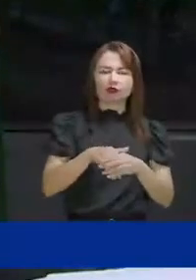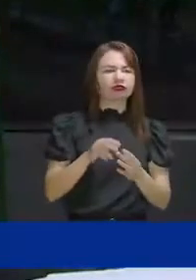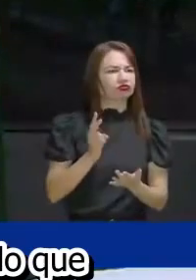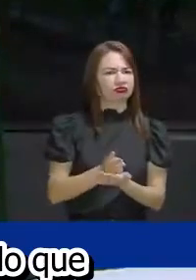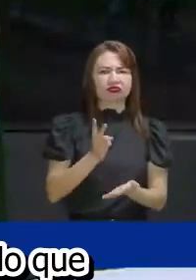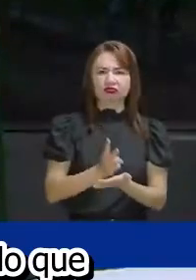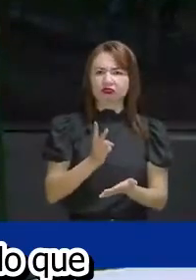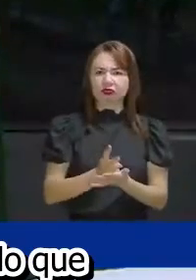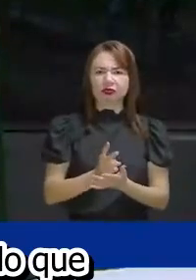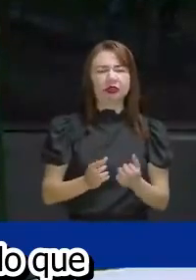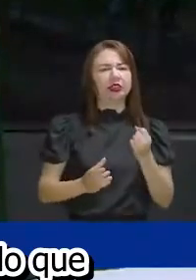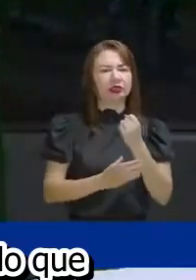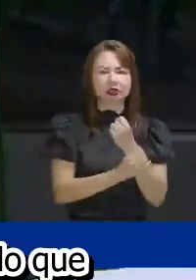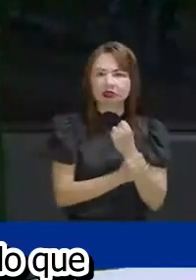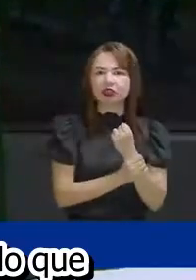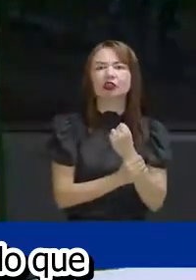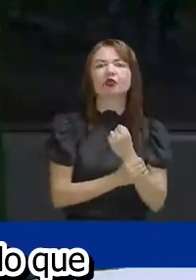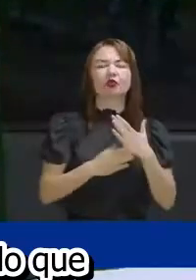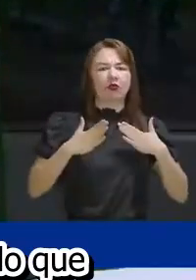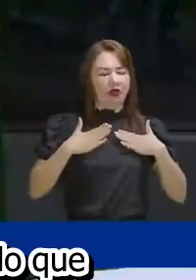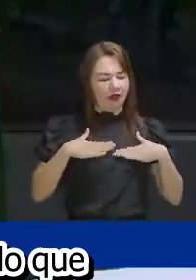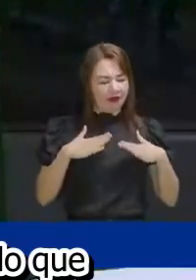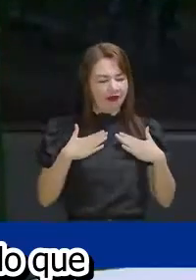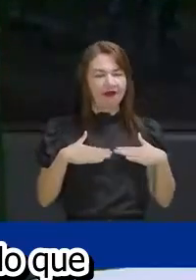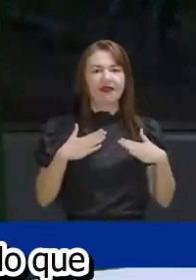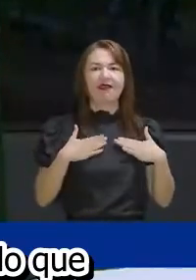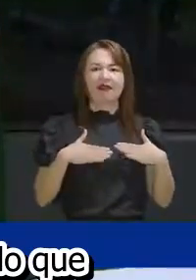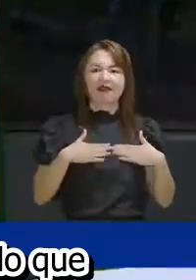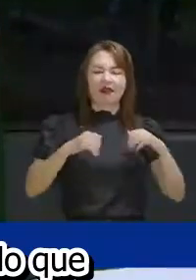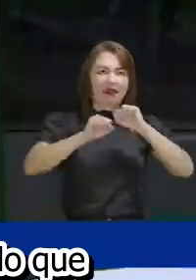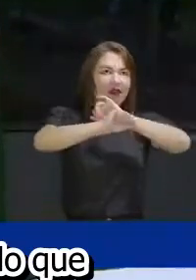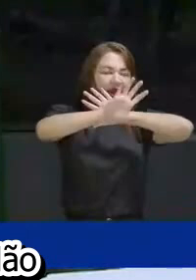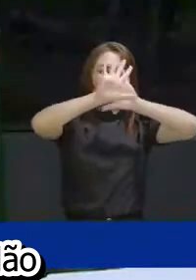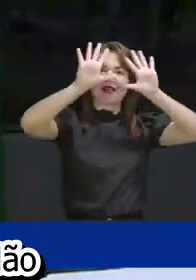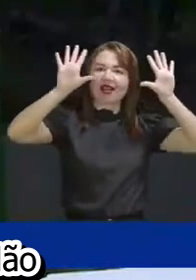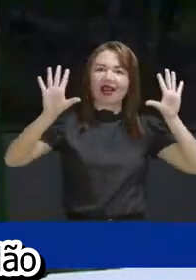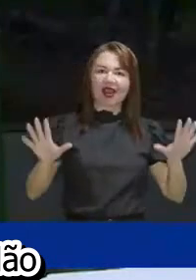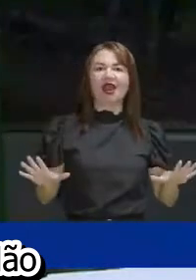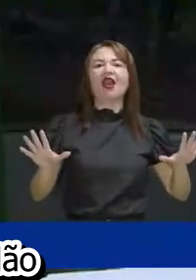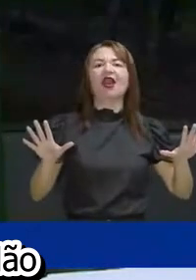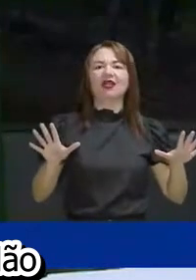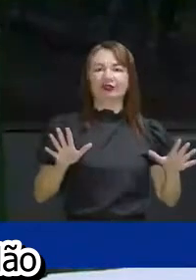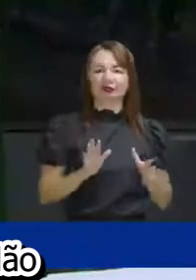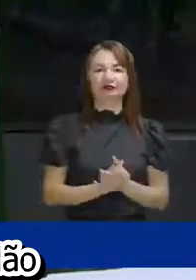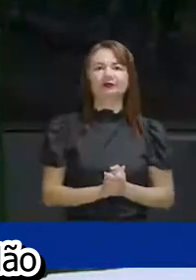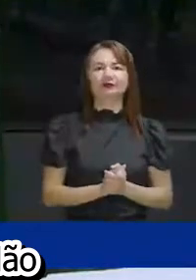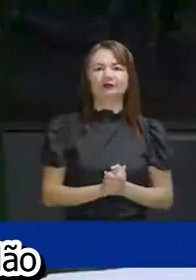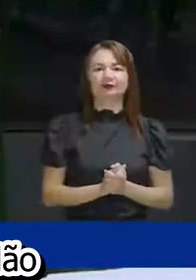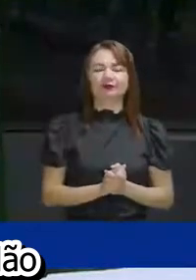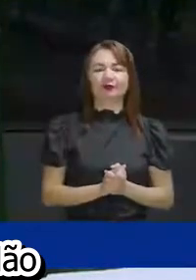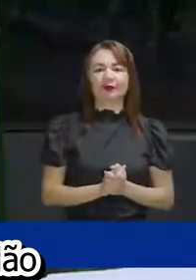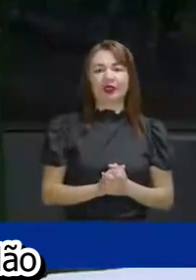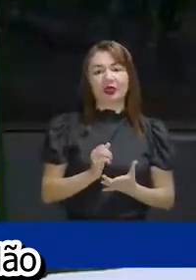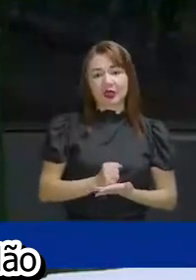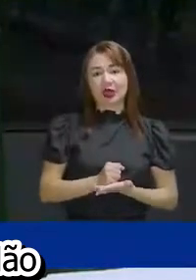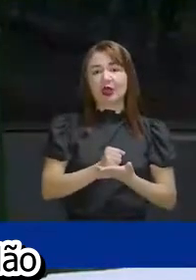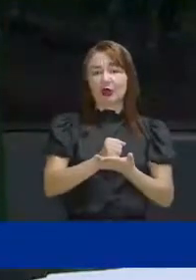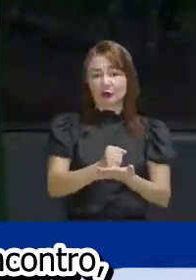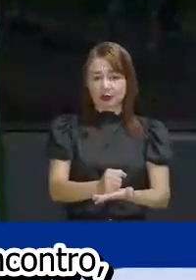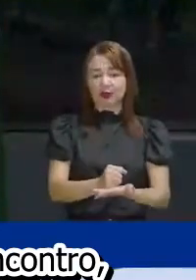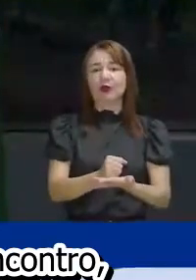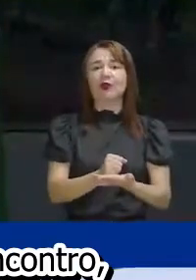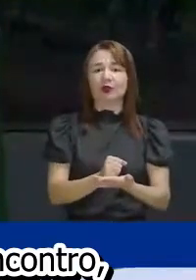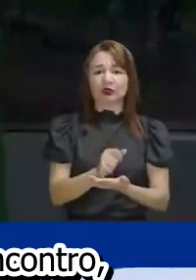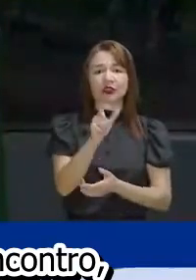temos, seguro, tranquilo, com transparência absoluta de tudo que é feito em benefício do eleitor brasileiro, do